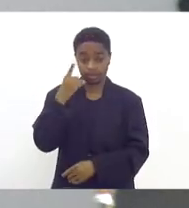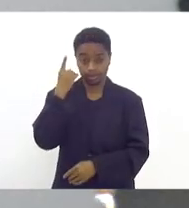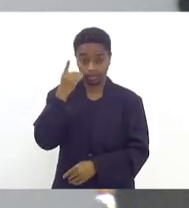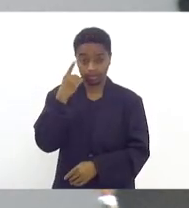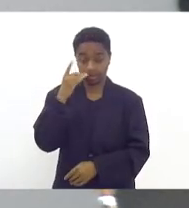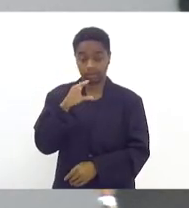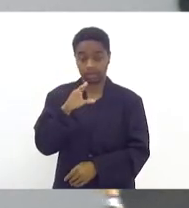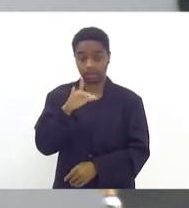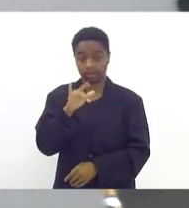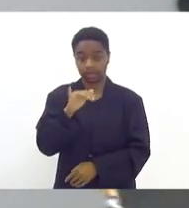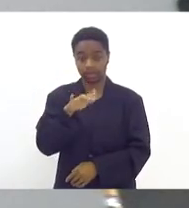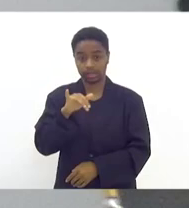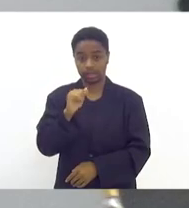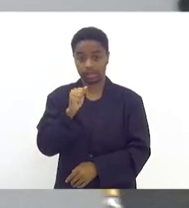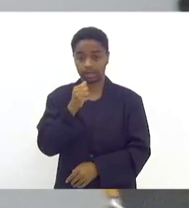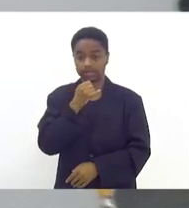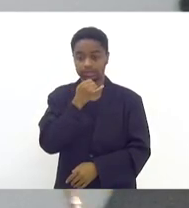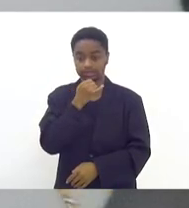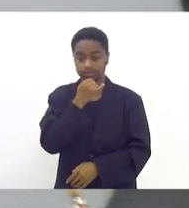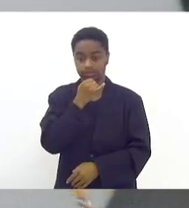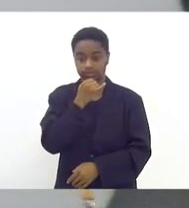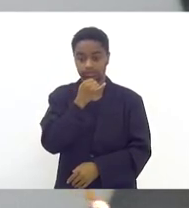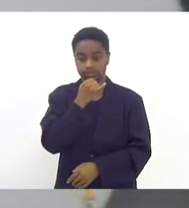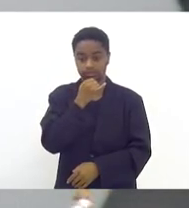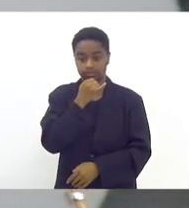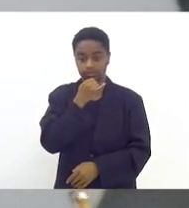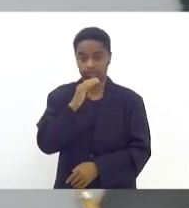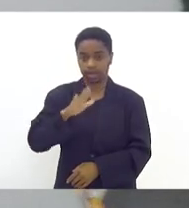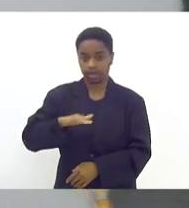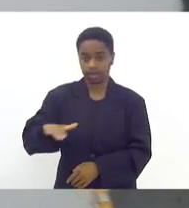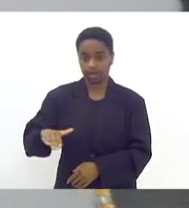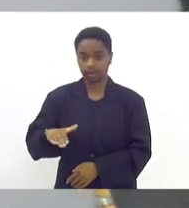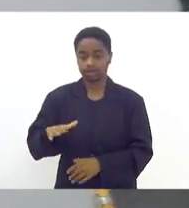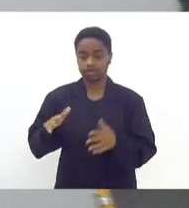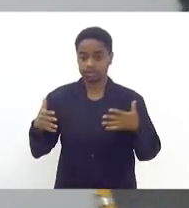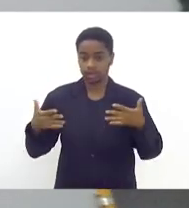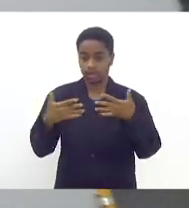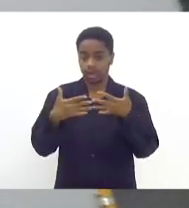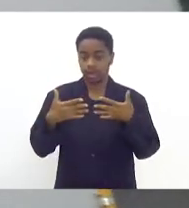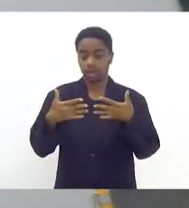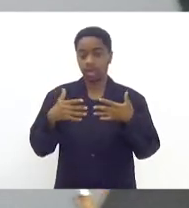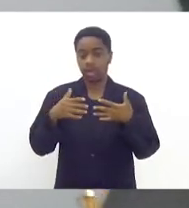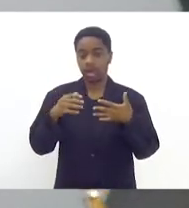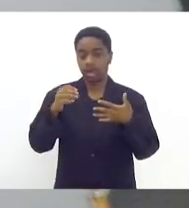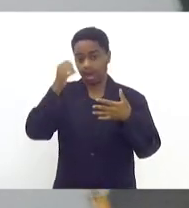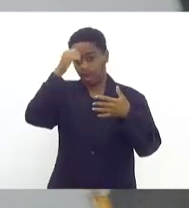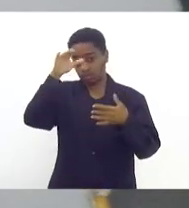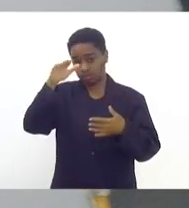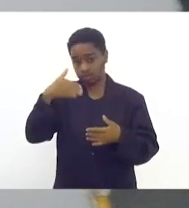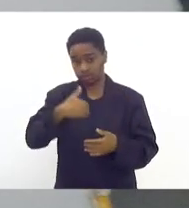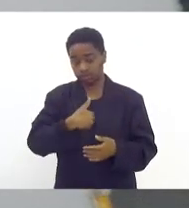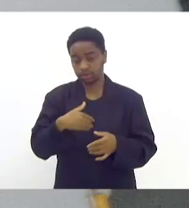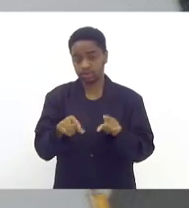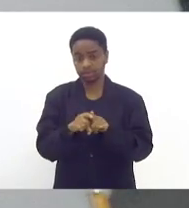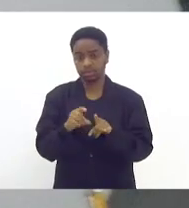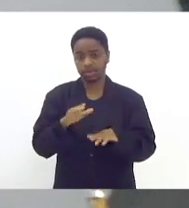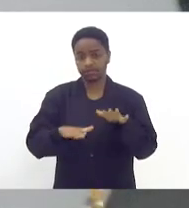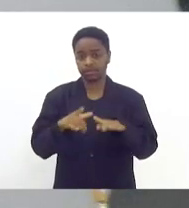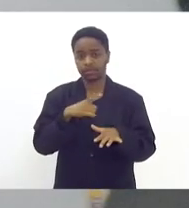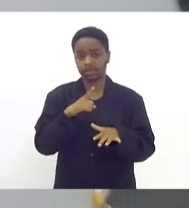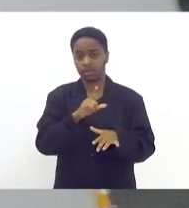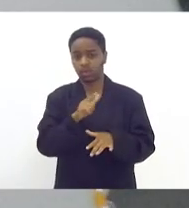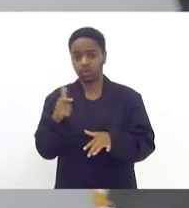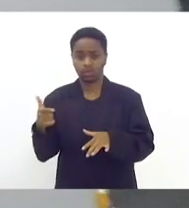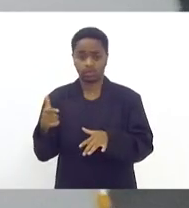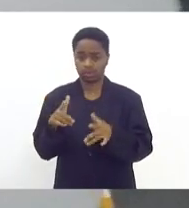clínica por exemplo um uma criança típica autista e às vezes tem uma outra coisa